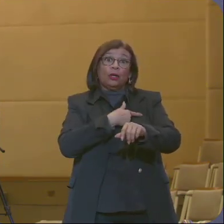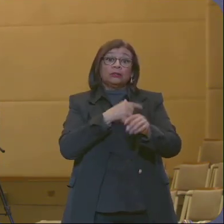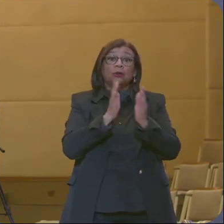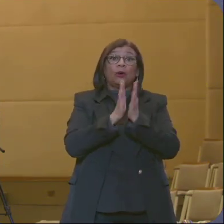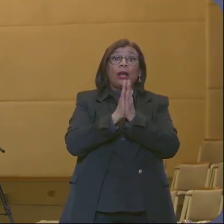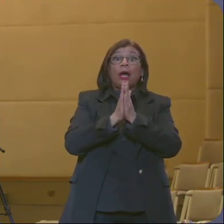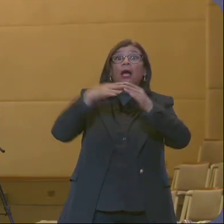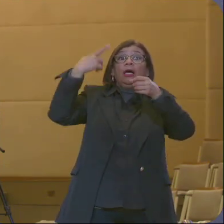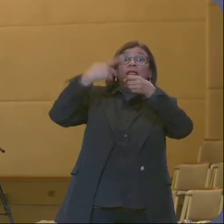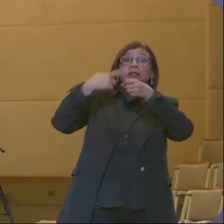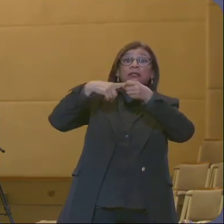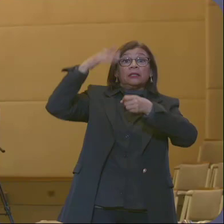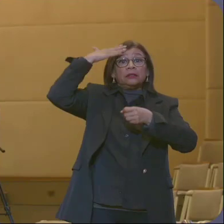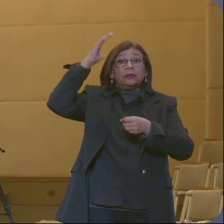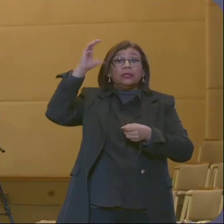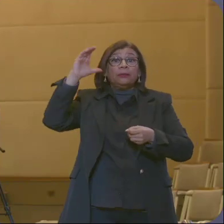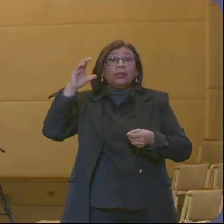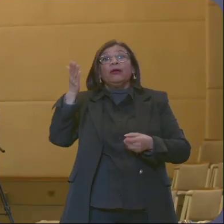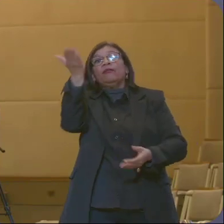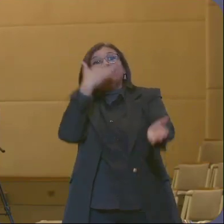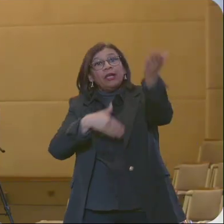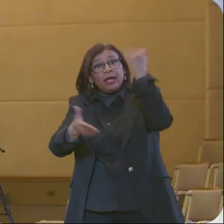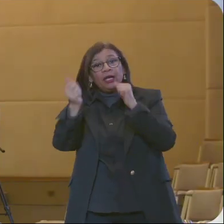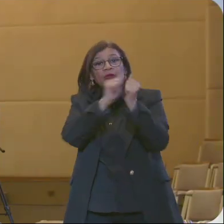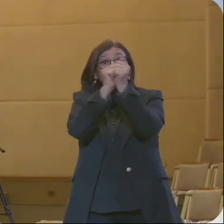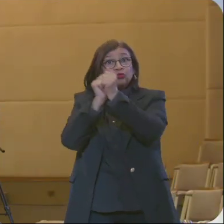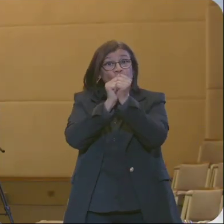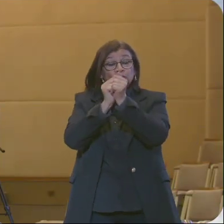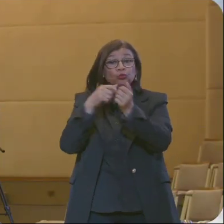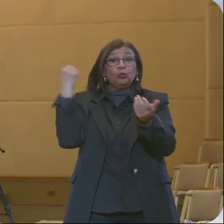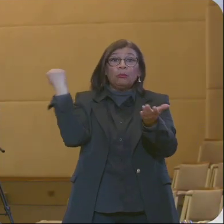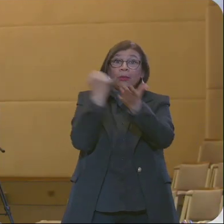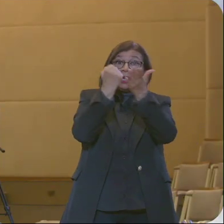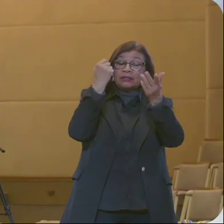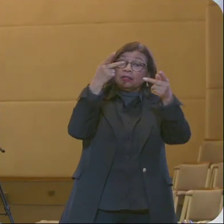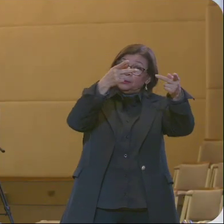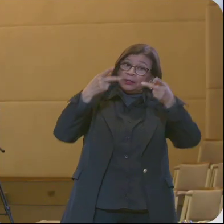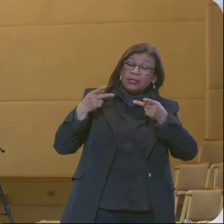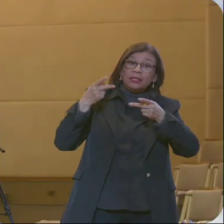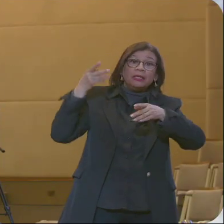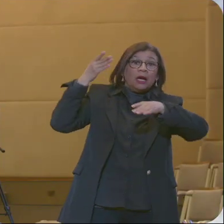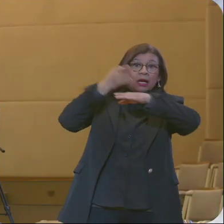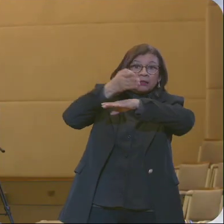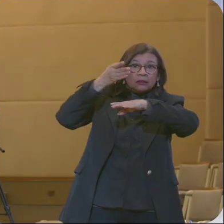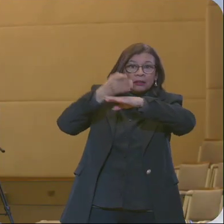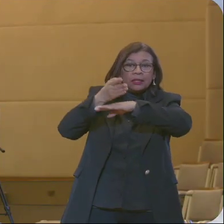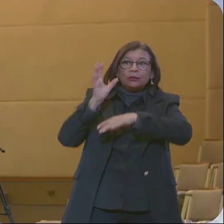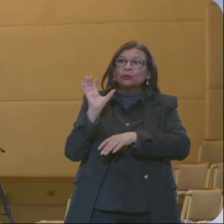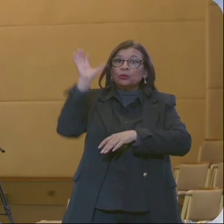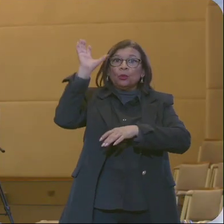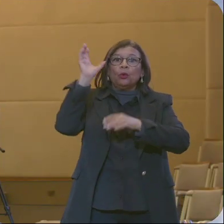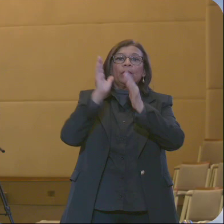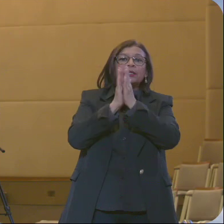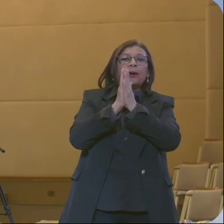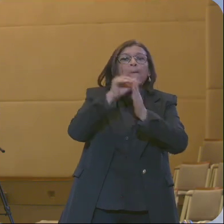nossa cidade. Então, participa com a gente, marca lá a sua presença acessando